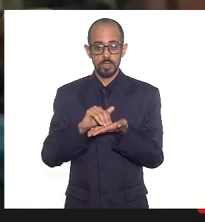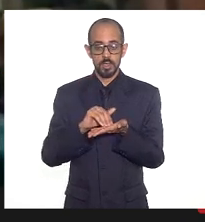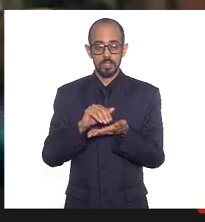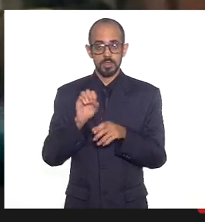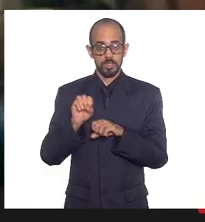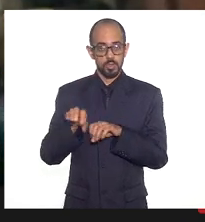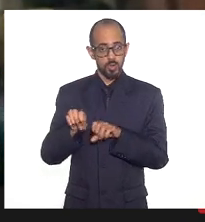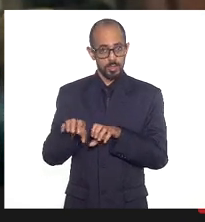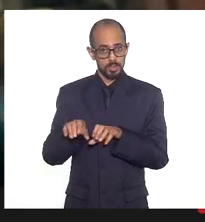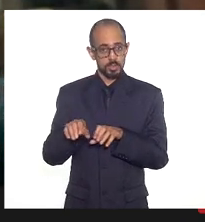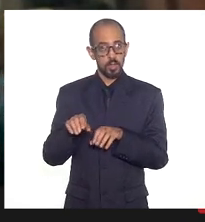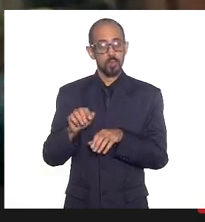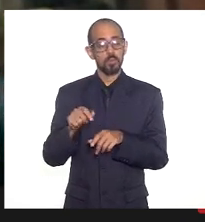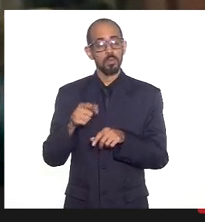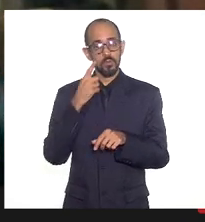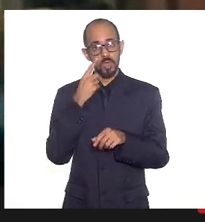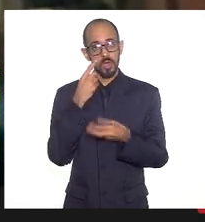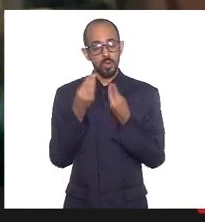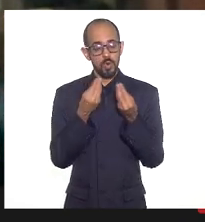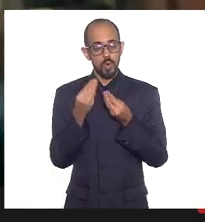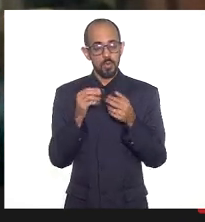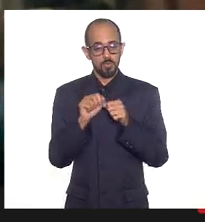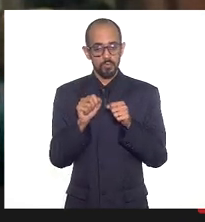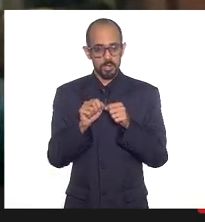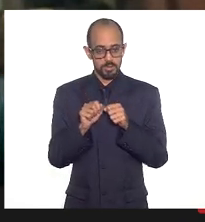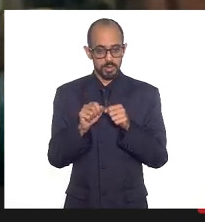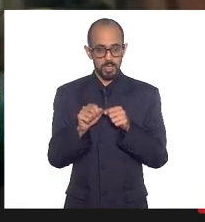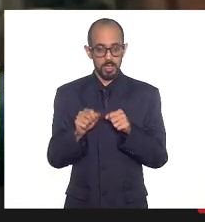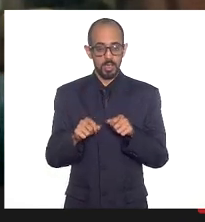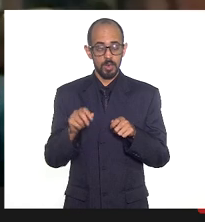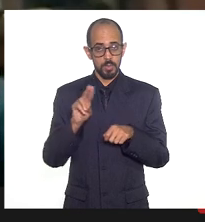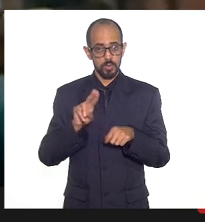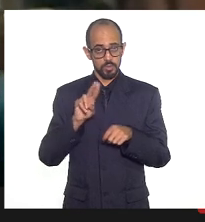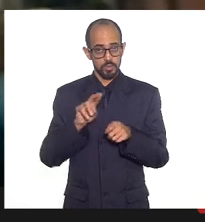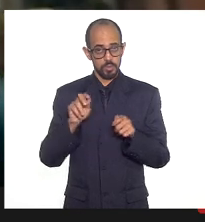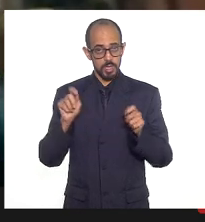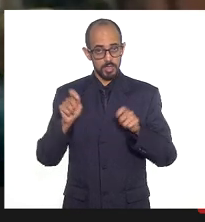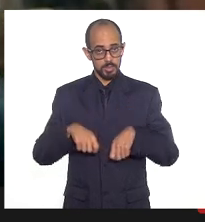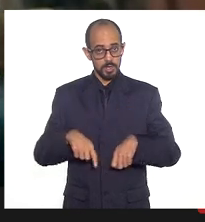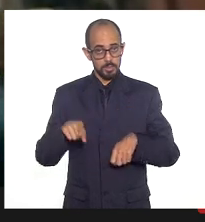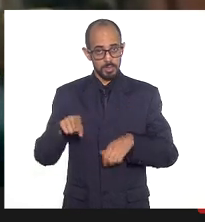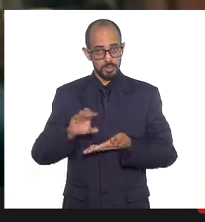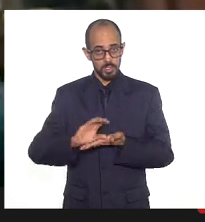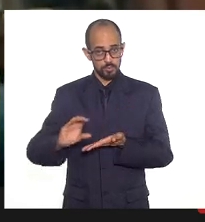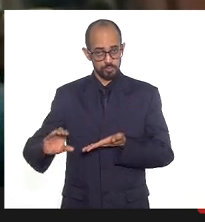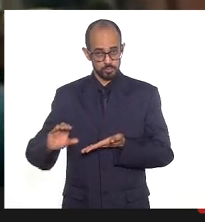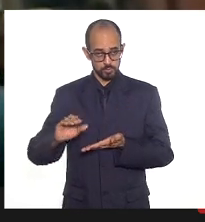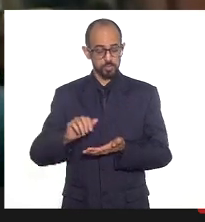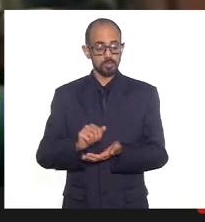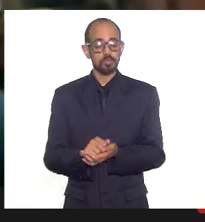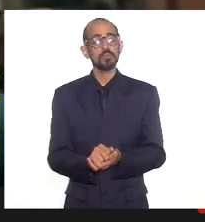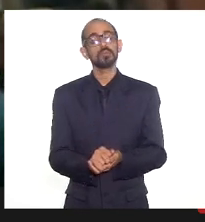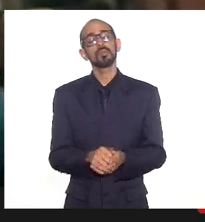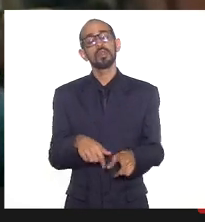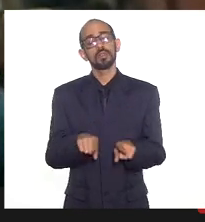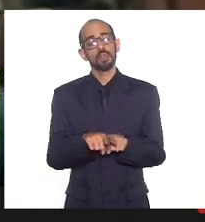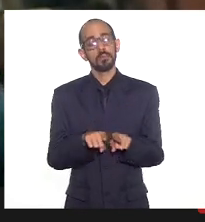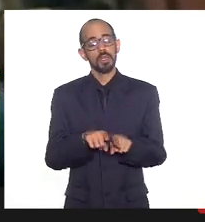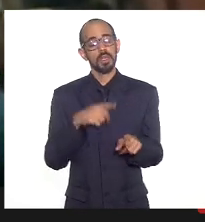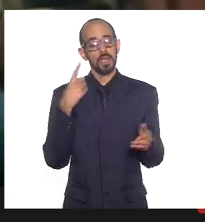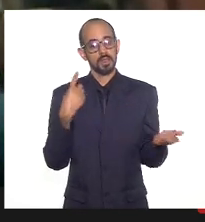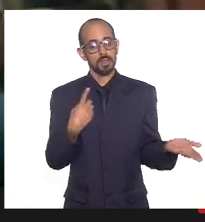para pensar como a implementação desses recursos vai ser feito, e isso dialoga com outro ponto que foi mencionado pela deputada Dani Monteiro. O